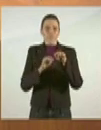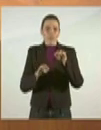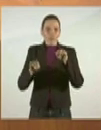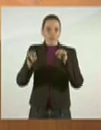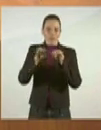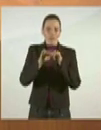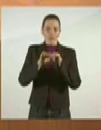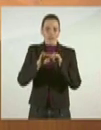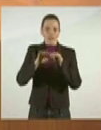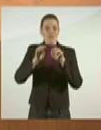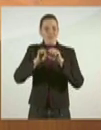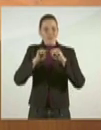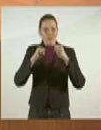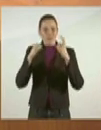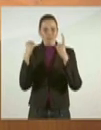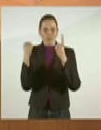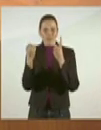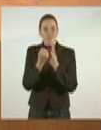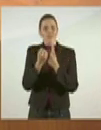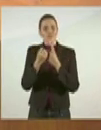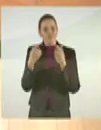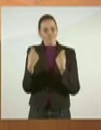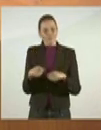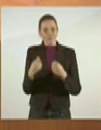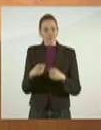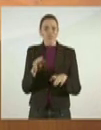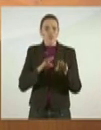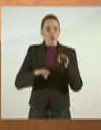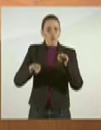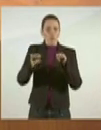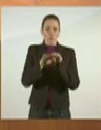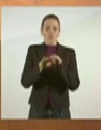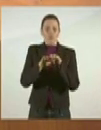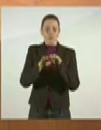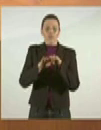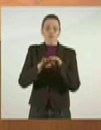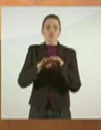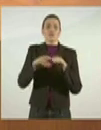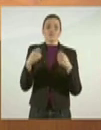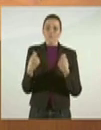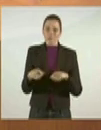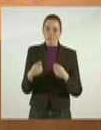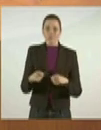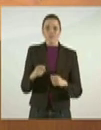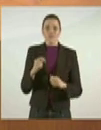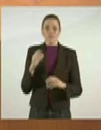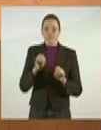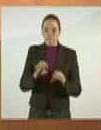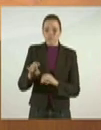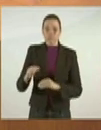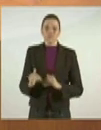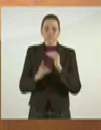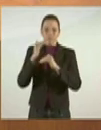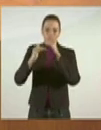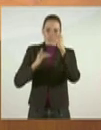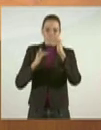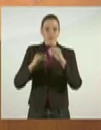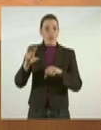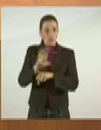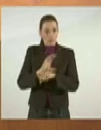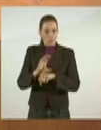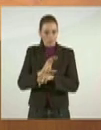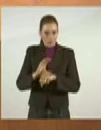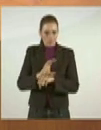uma sociedade igualitária se não colocarmos educação em primeiro plano Vale frisar que o Artigo 37 da Constituição Federal que